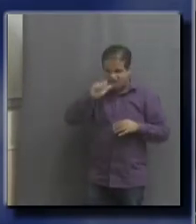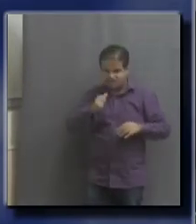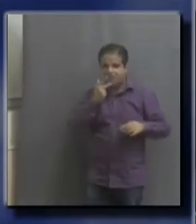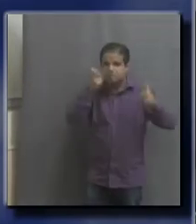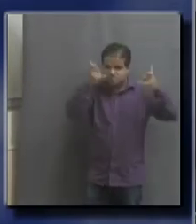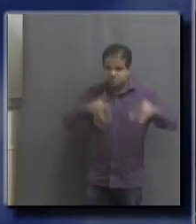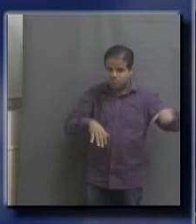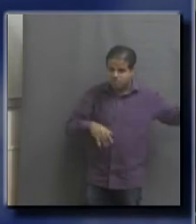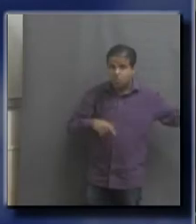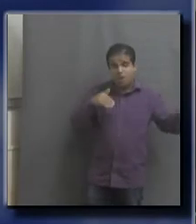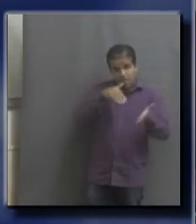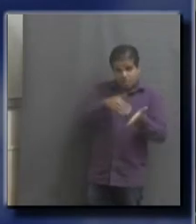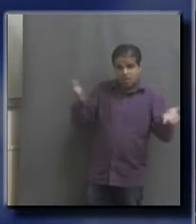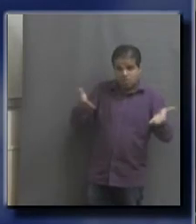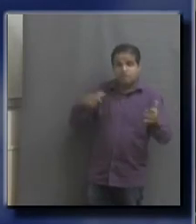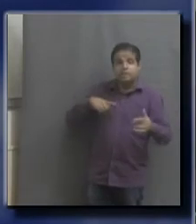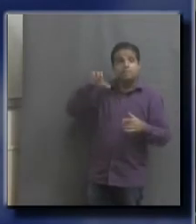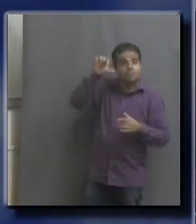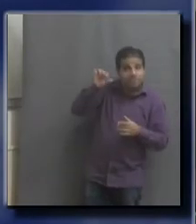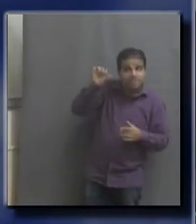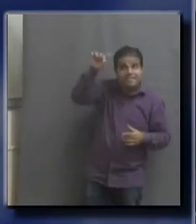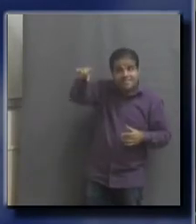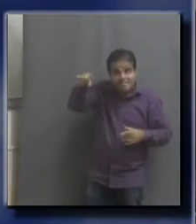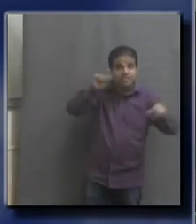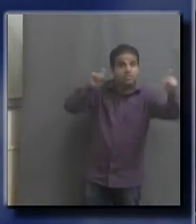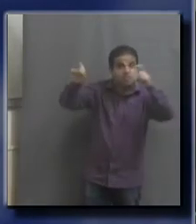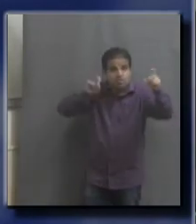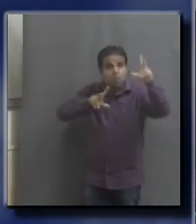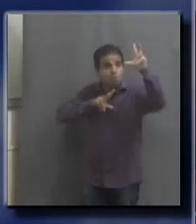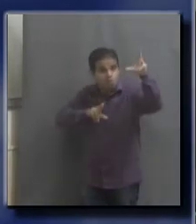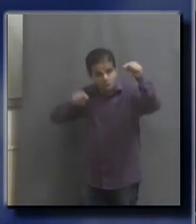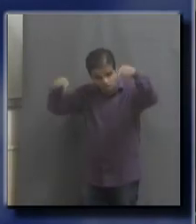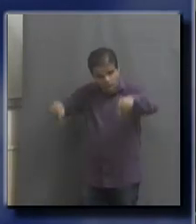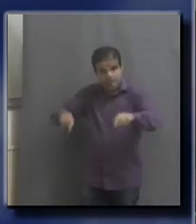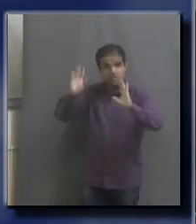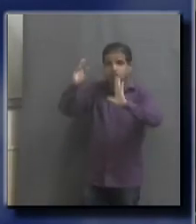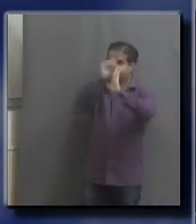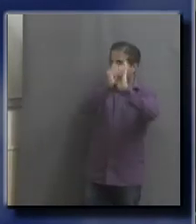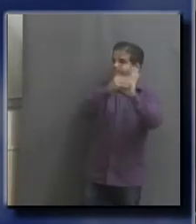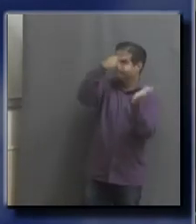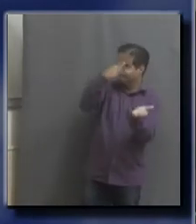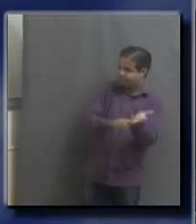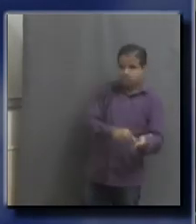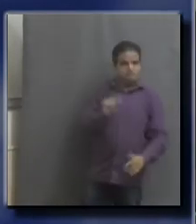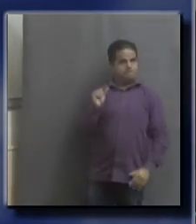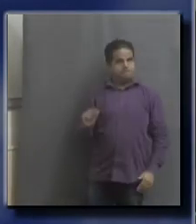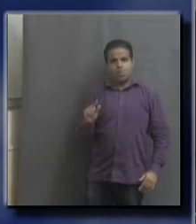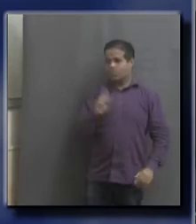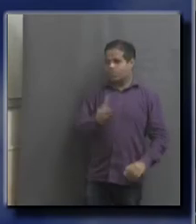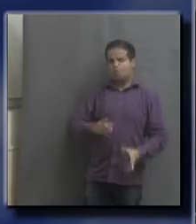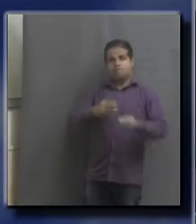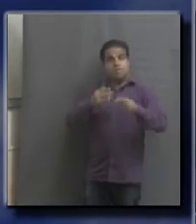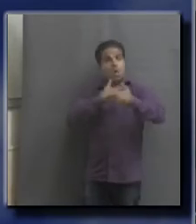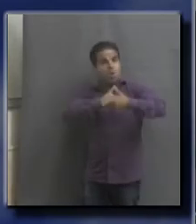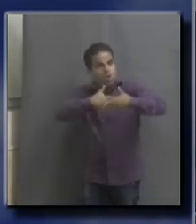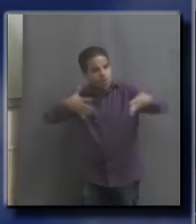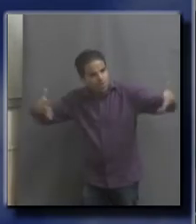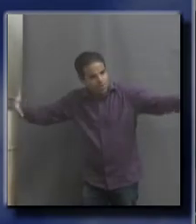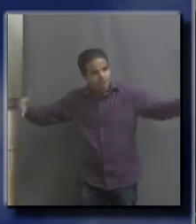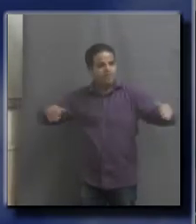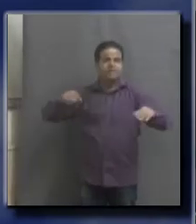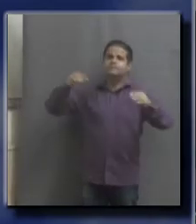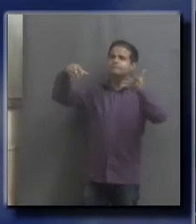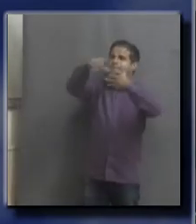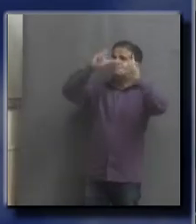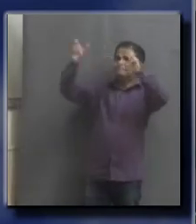já temos, até o momento, 97 reuniões como essa agendadas, não é pouca coisa, em todos